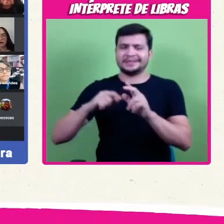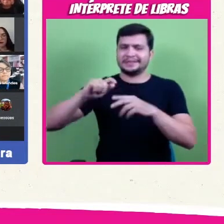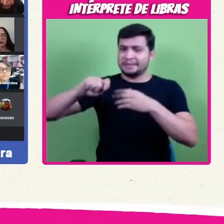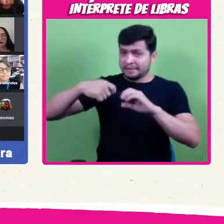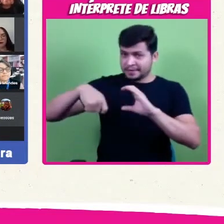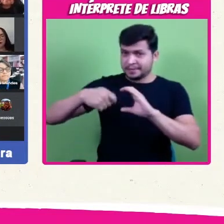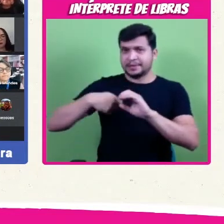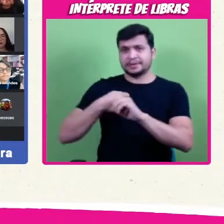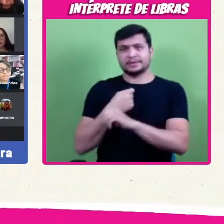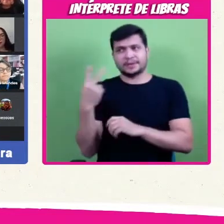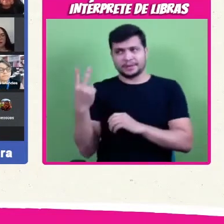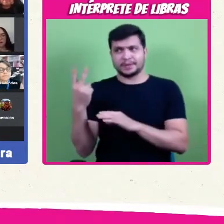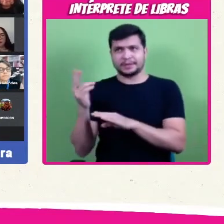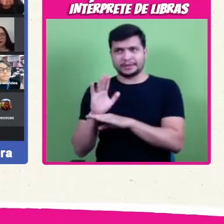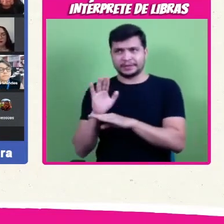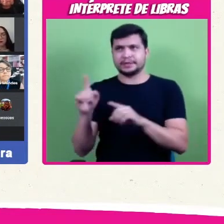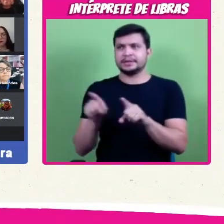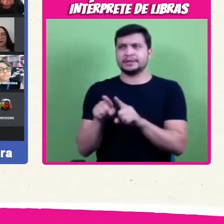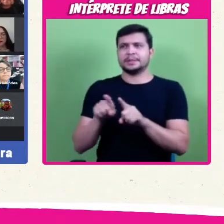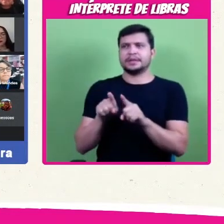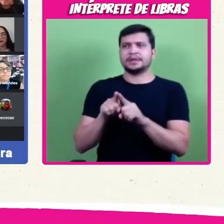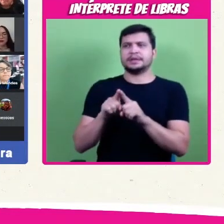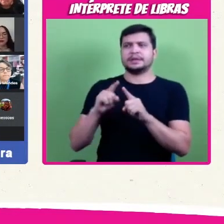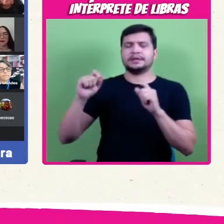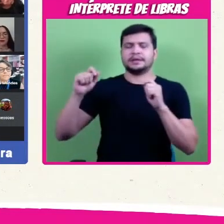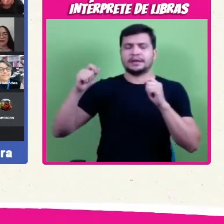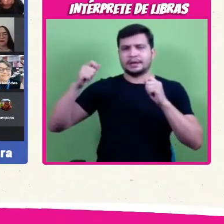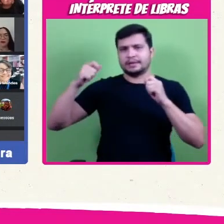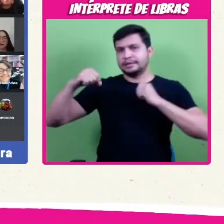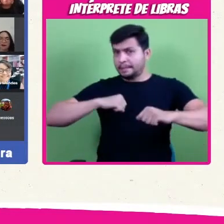3 horas, por esse mesmo canal. Um forte abraço, até lá.